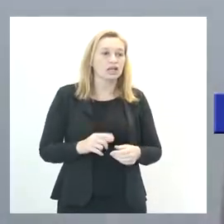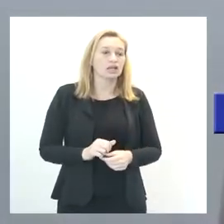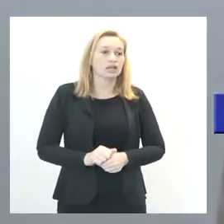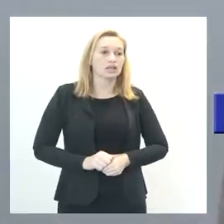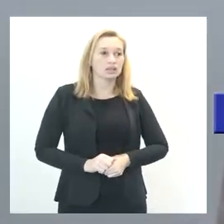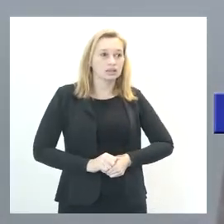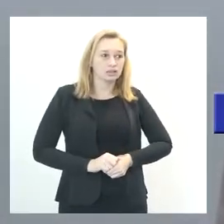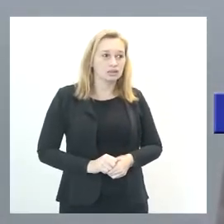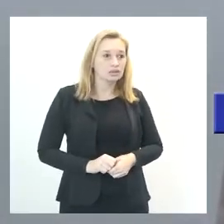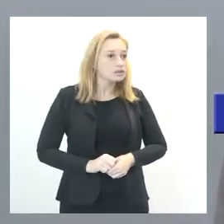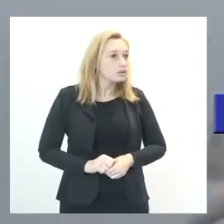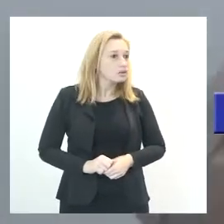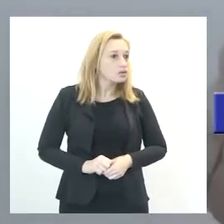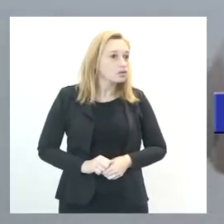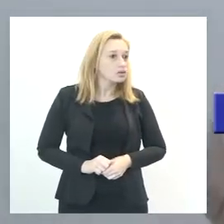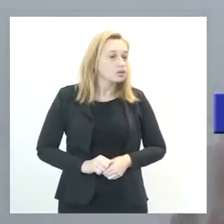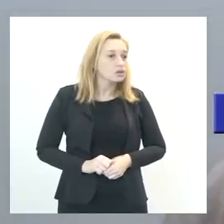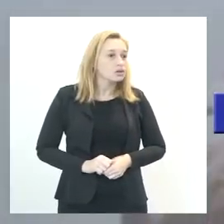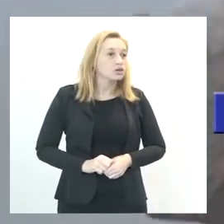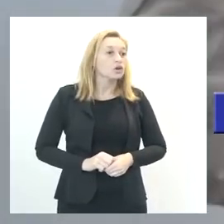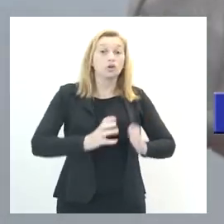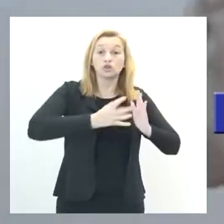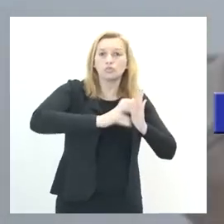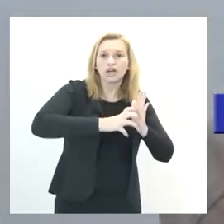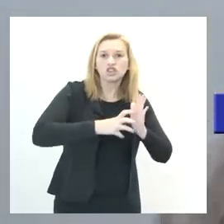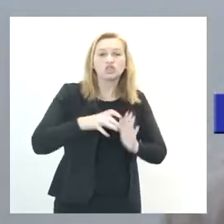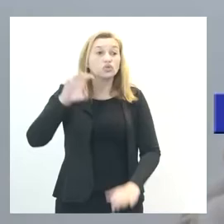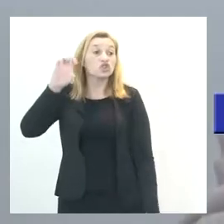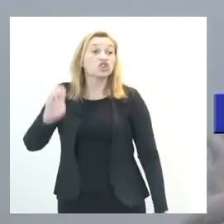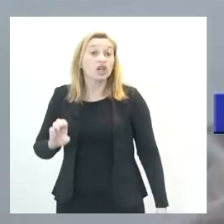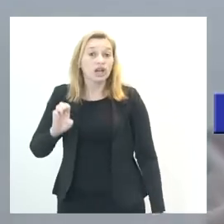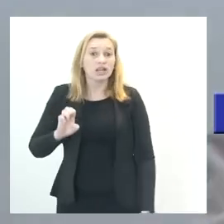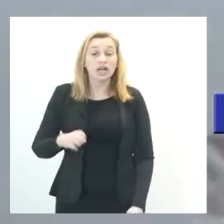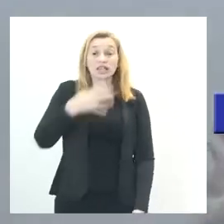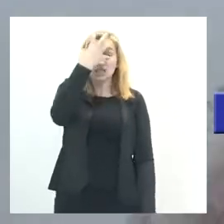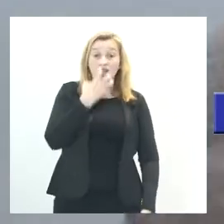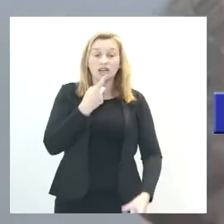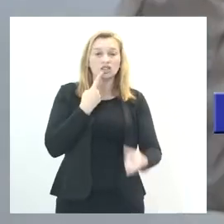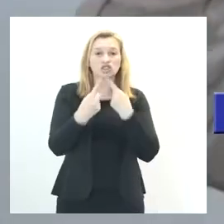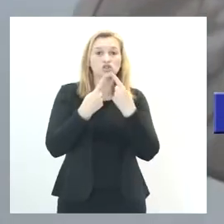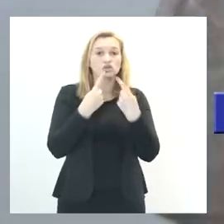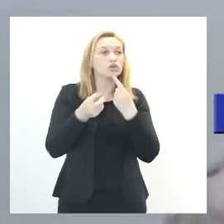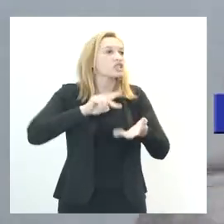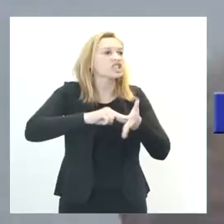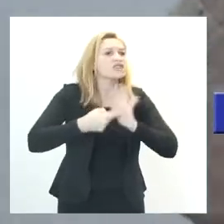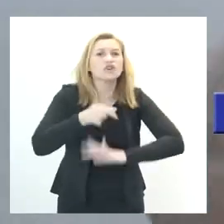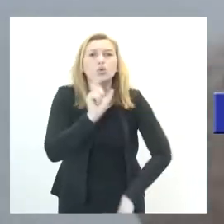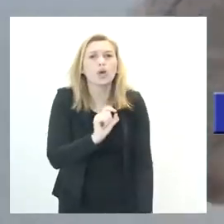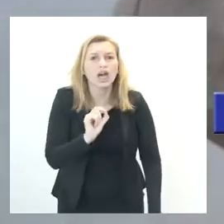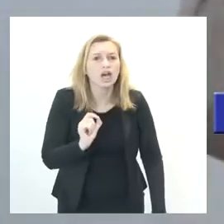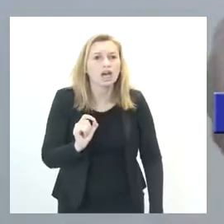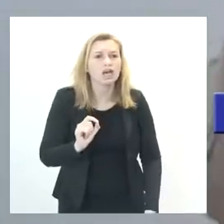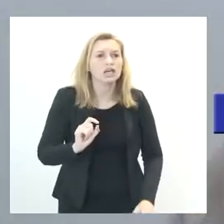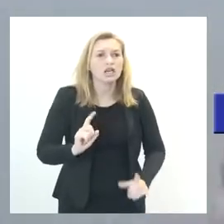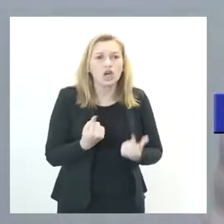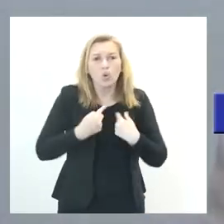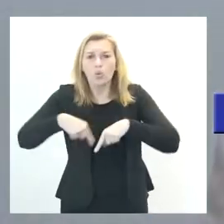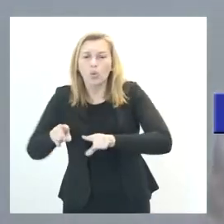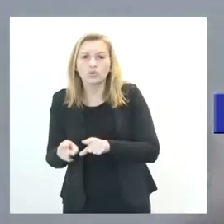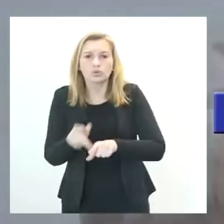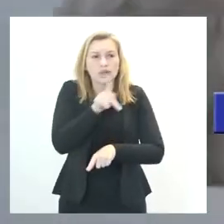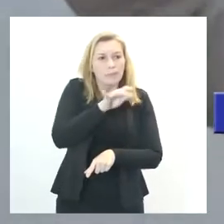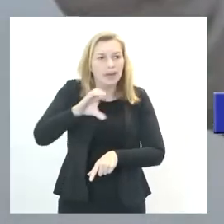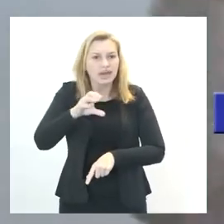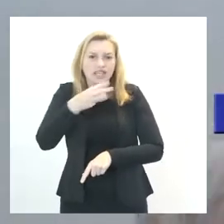linha de frente da Matriz de caixa os partidos de esquerda tem que ser sério nesse debate significa se levantar contra o projeto da pele